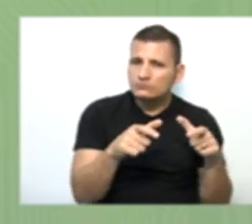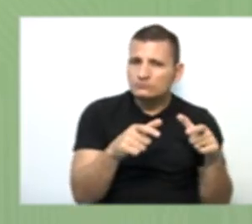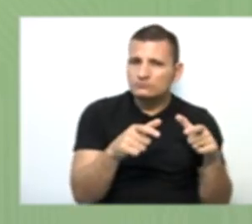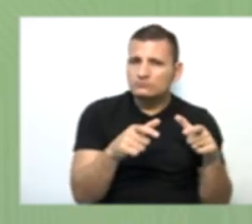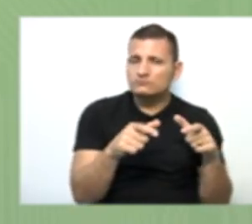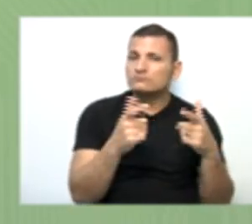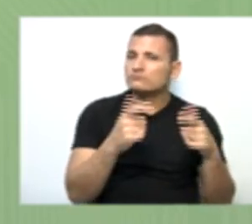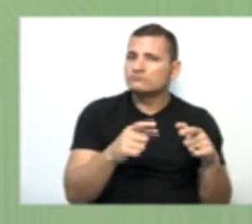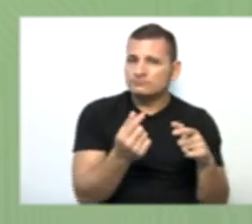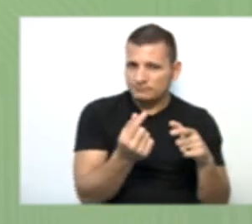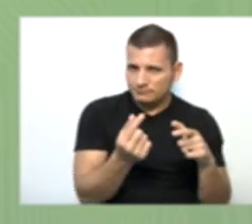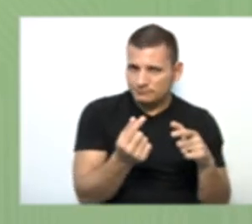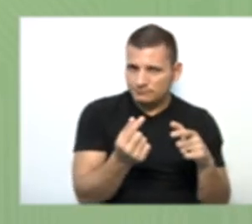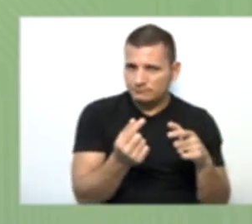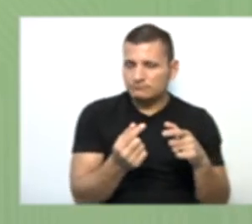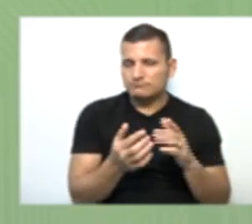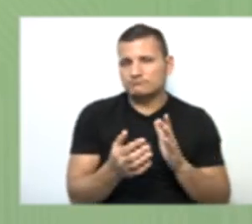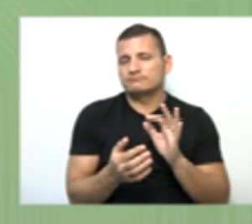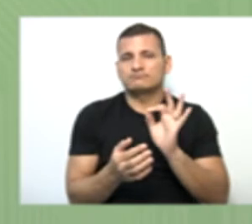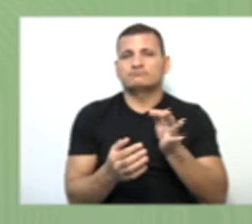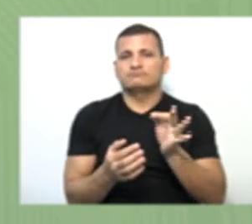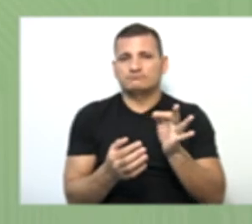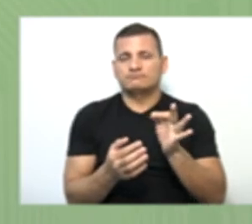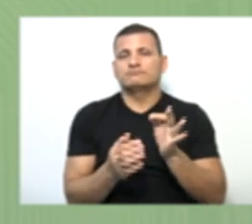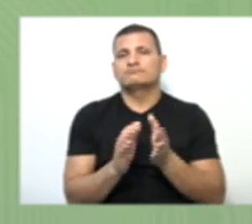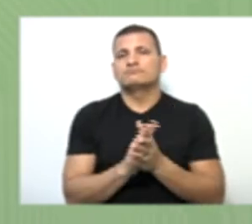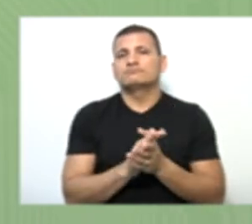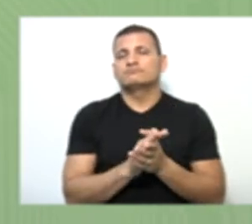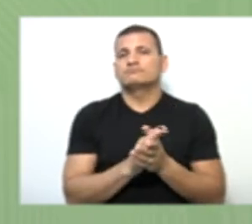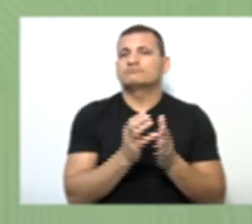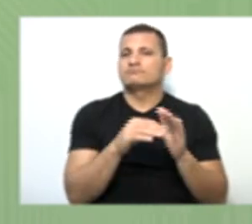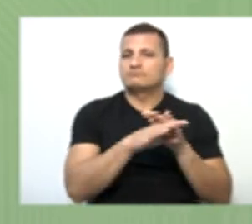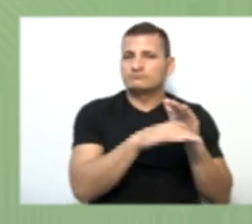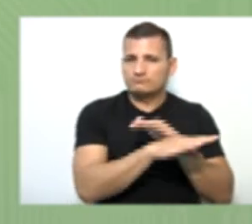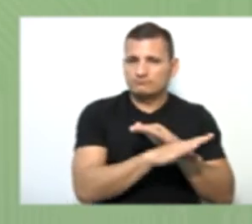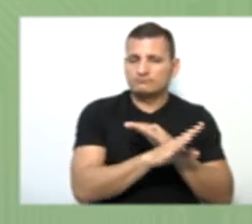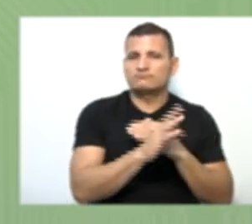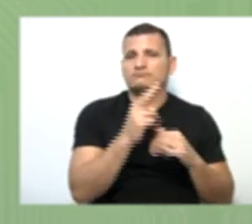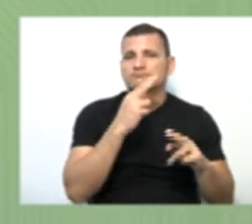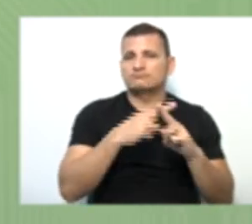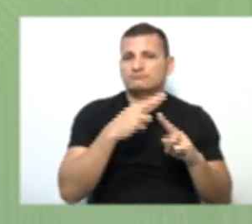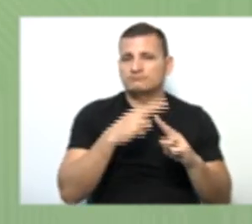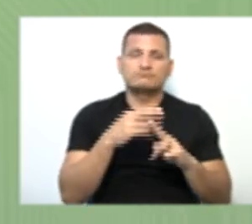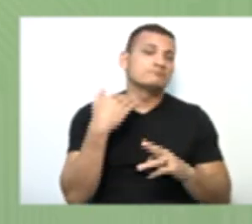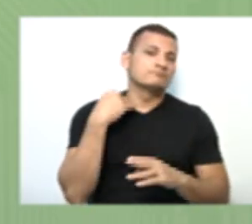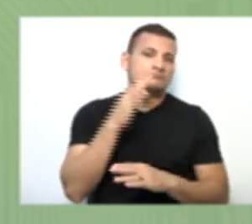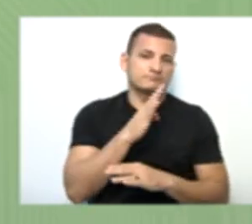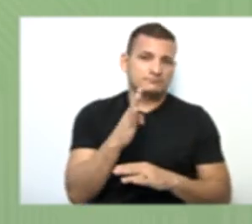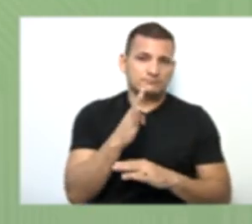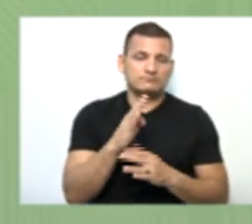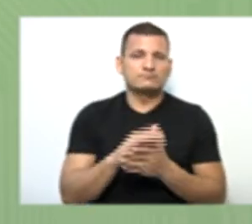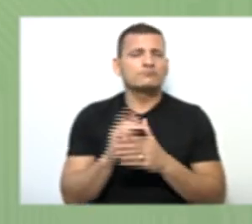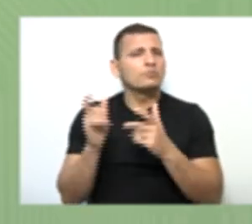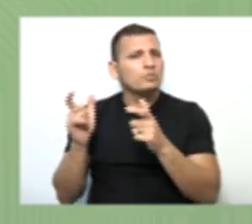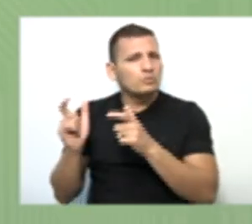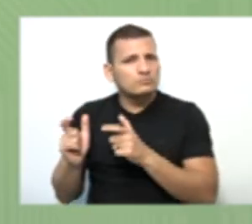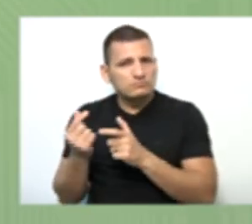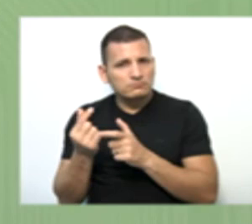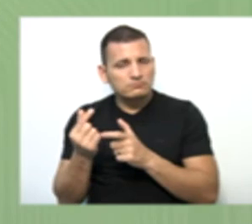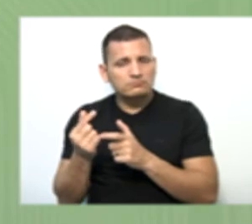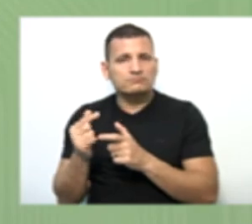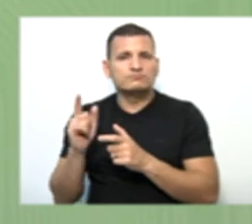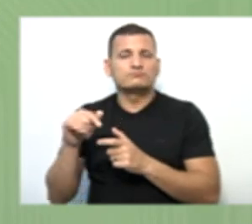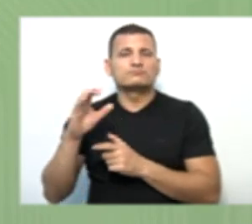Para onde foi? Exatamente. Débito, débito. Então foi para o Caixa e o Banco do Brasil. Qual foi a origem?